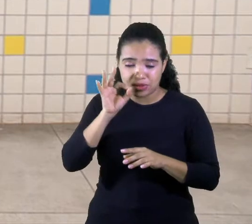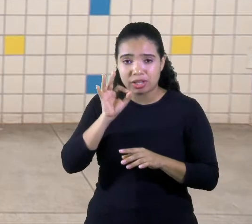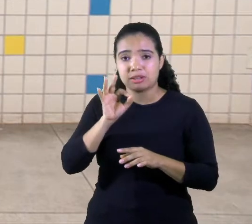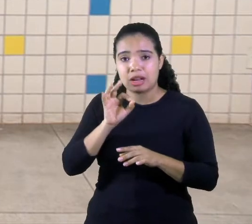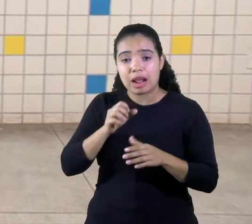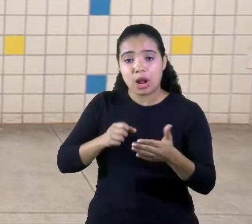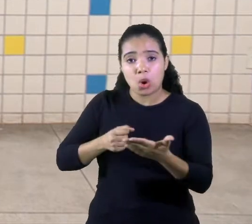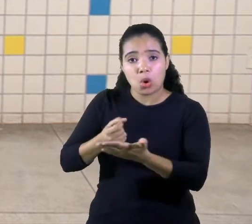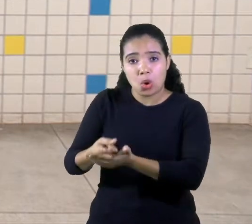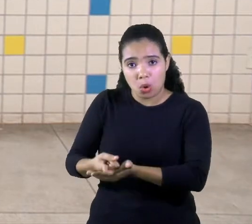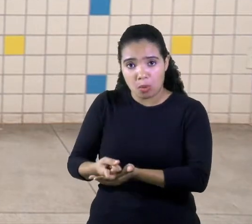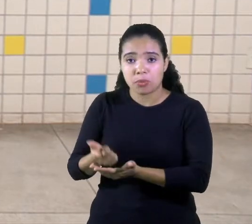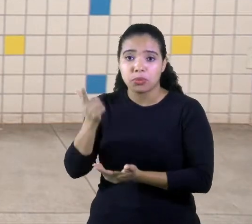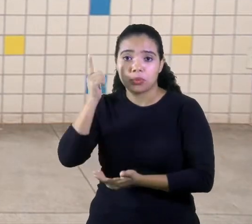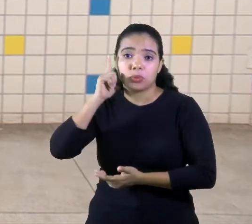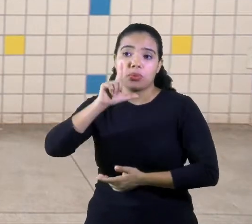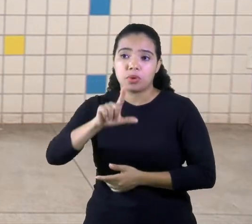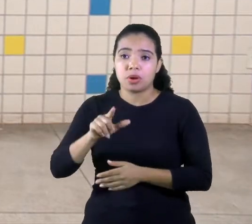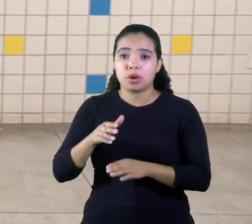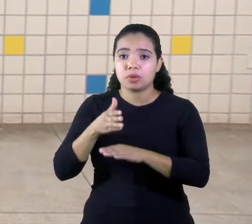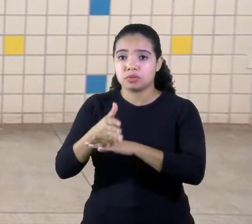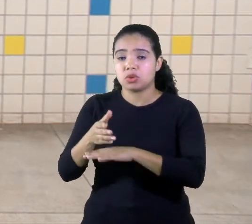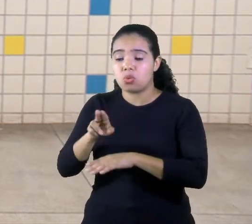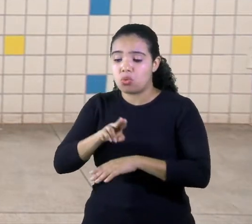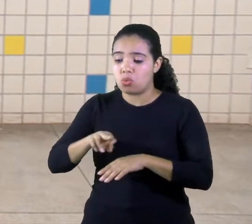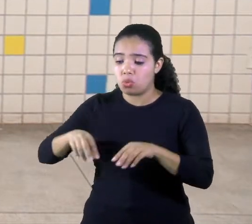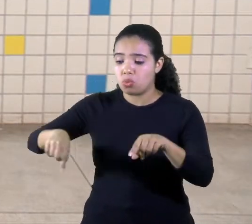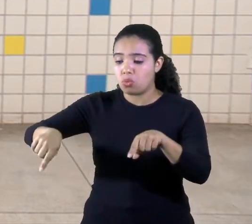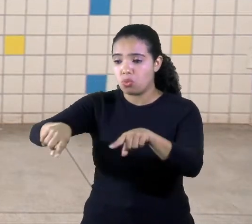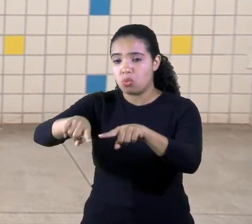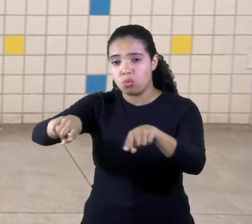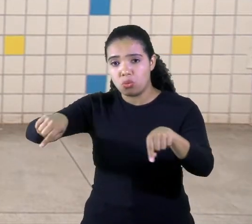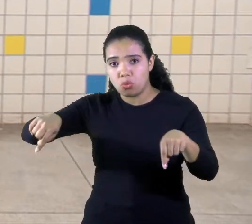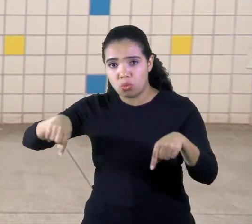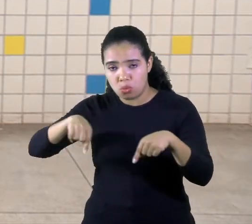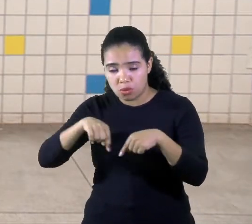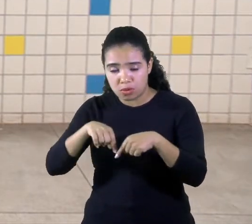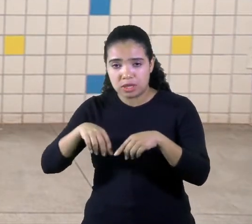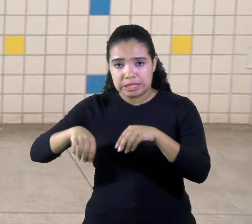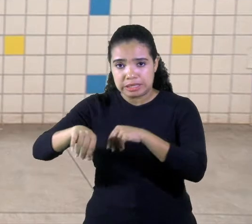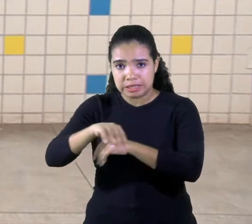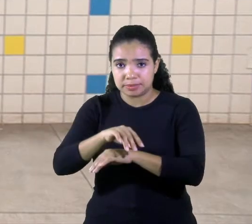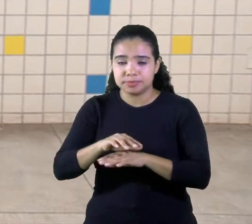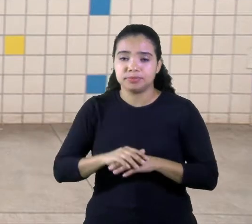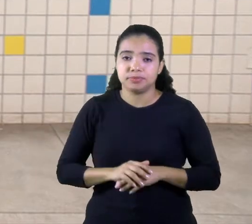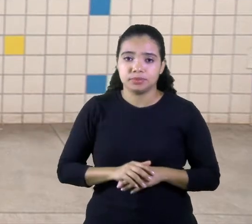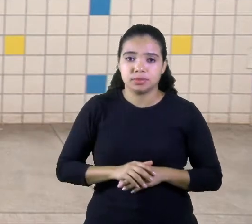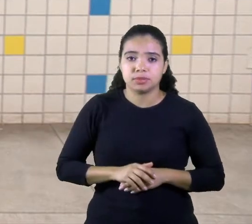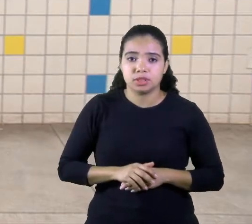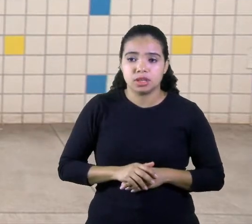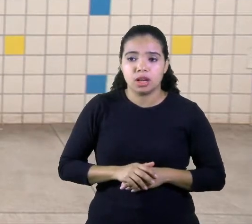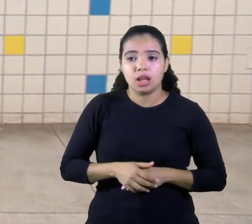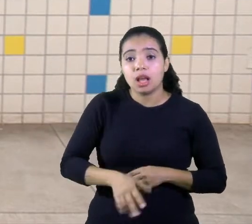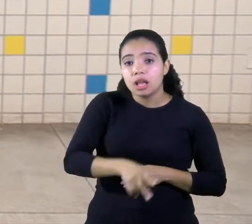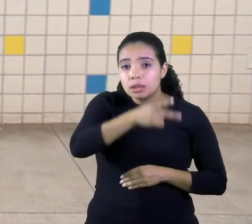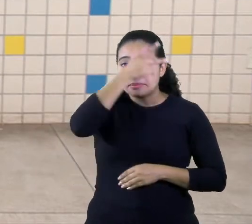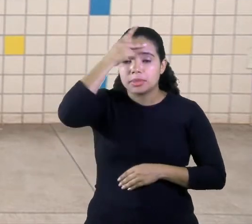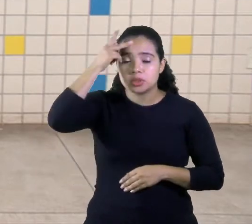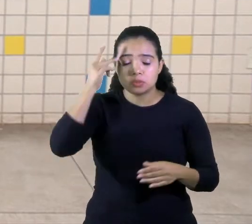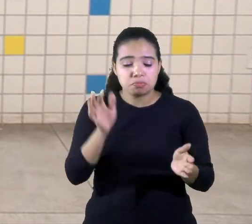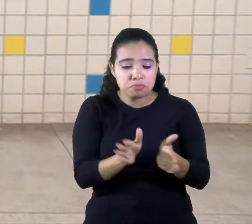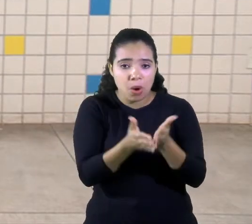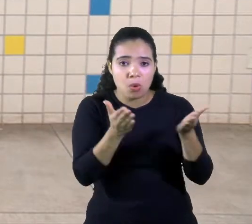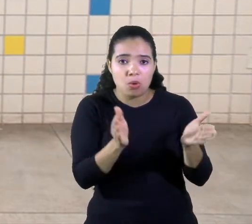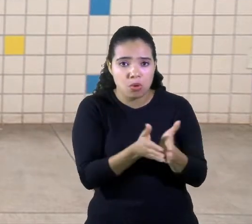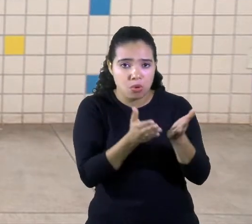da compra consegue ter acesso a essas terras. As pessoas que eram minoritárias,